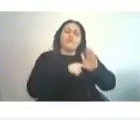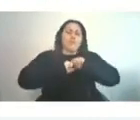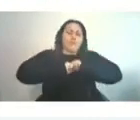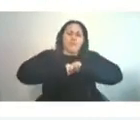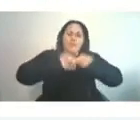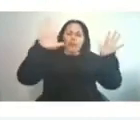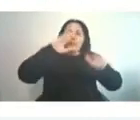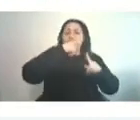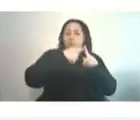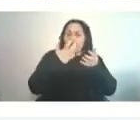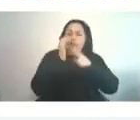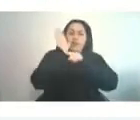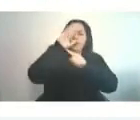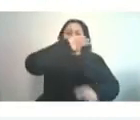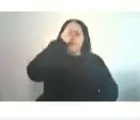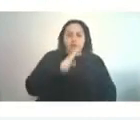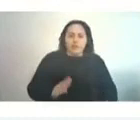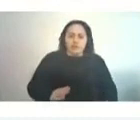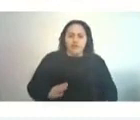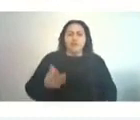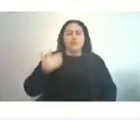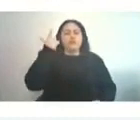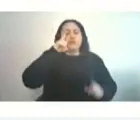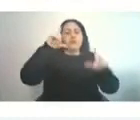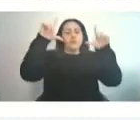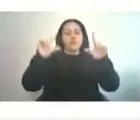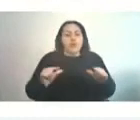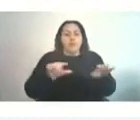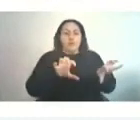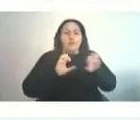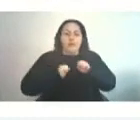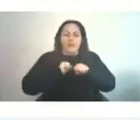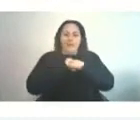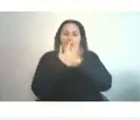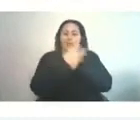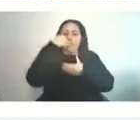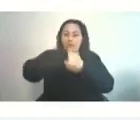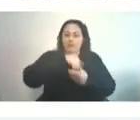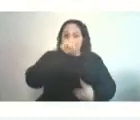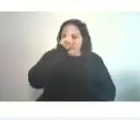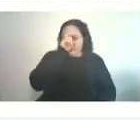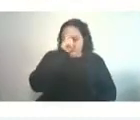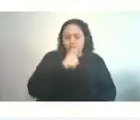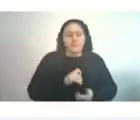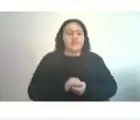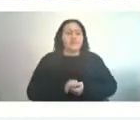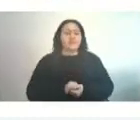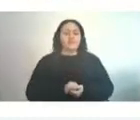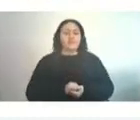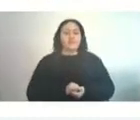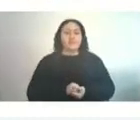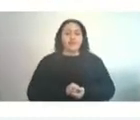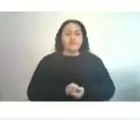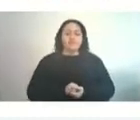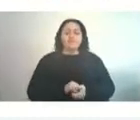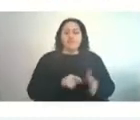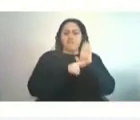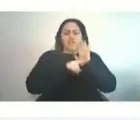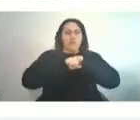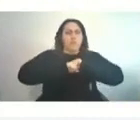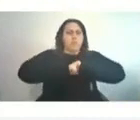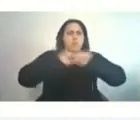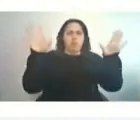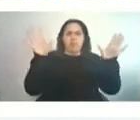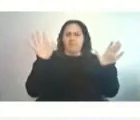poder reduzir o número de contaminação no hospital, né? E esse nosso vídeo viralizou, foi